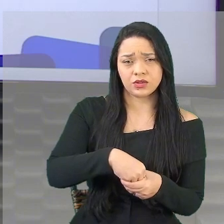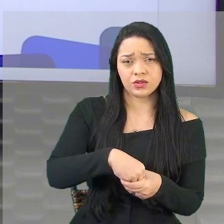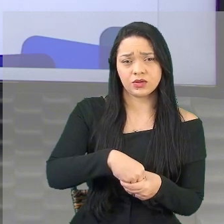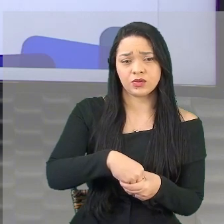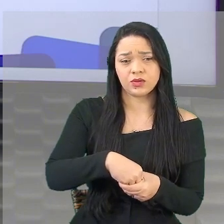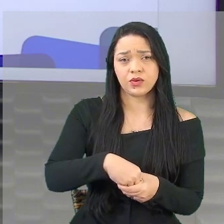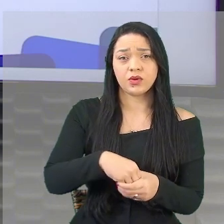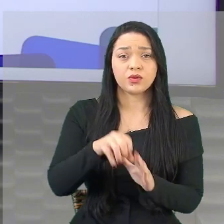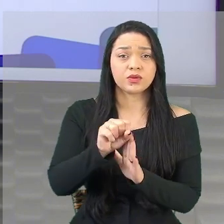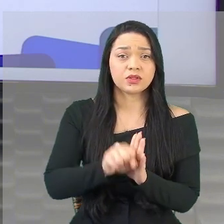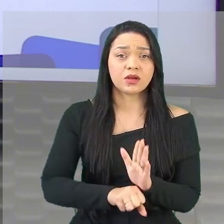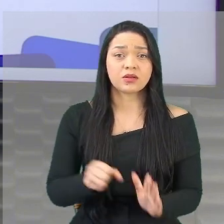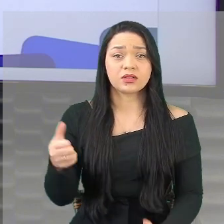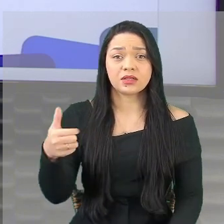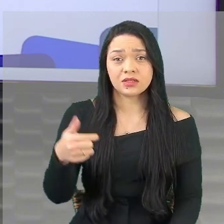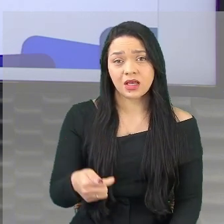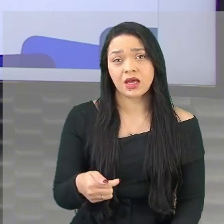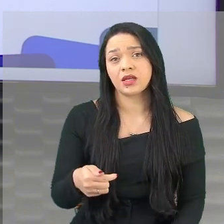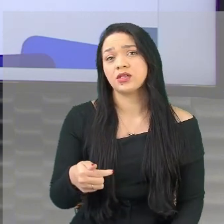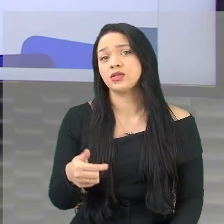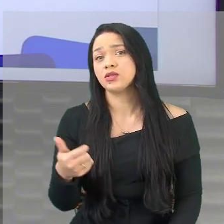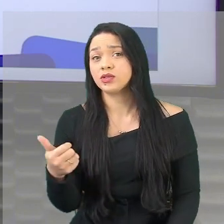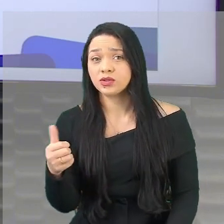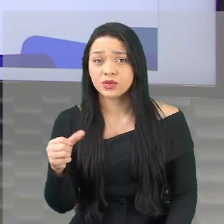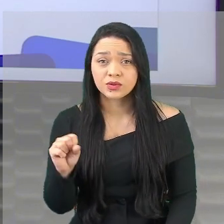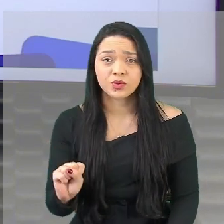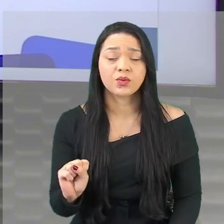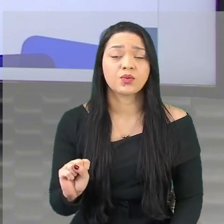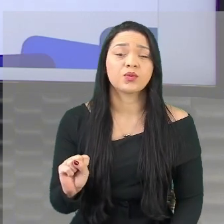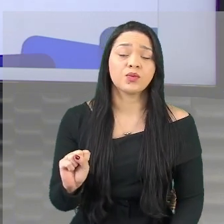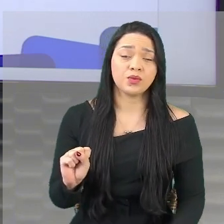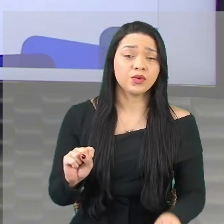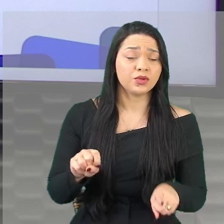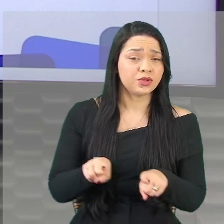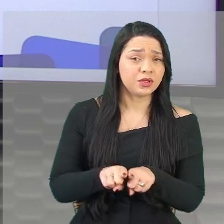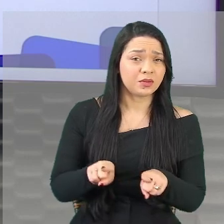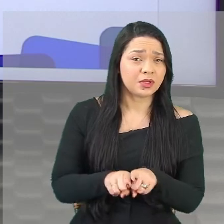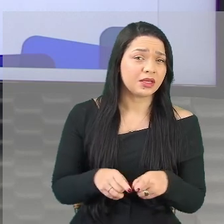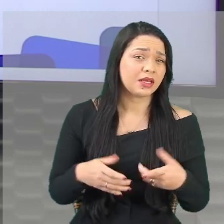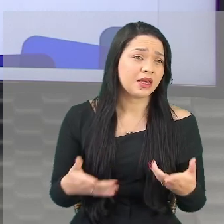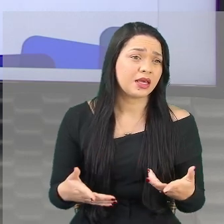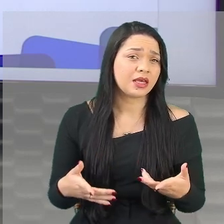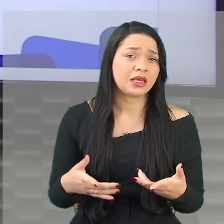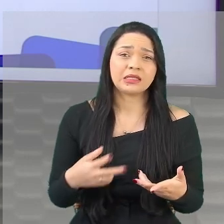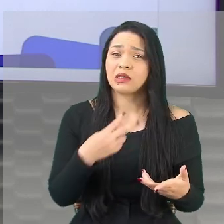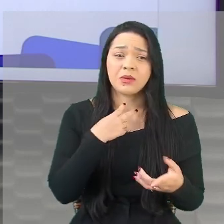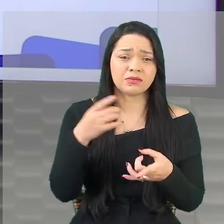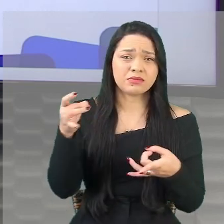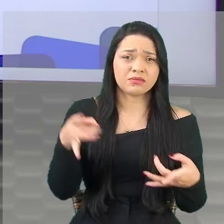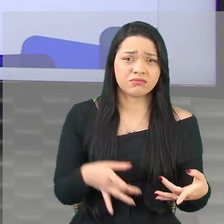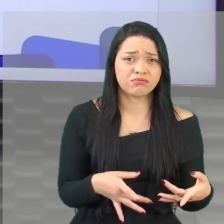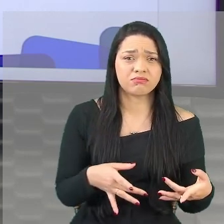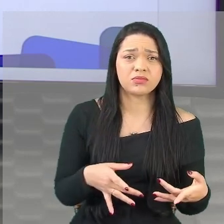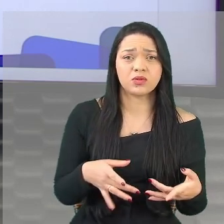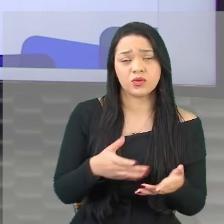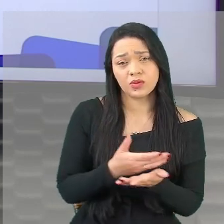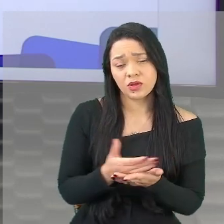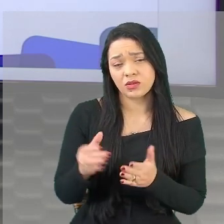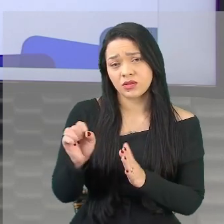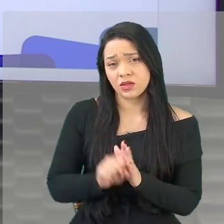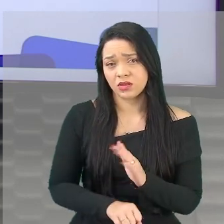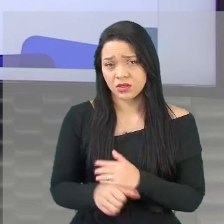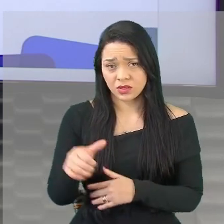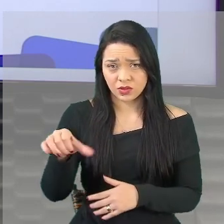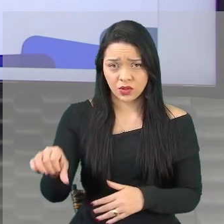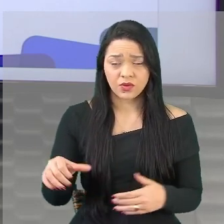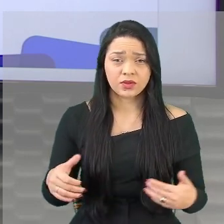aqui do século XVII, século XVIII, e eu não posso descartar que no início do século XIX. Então,